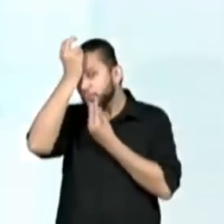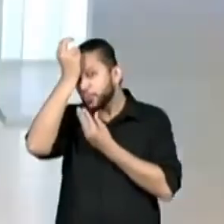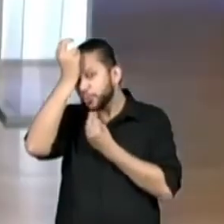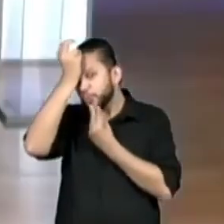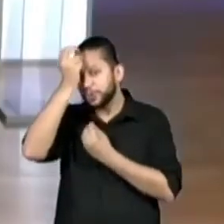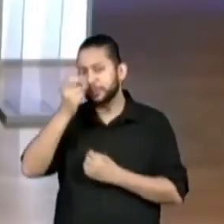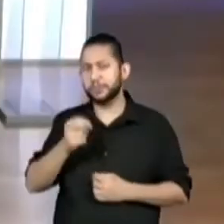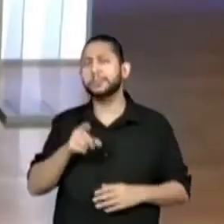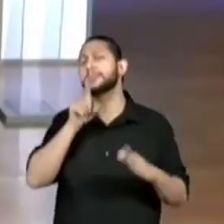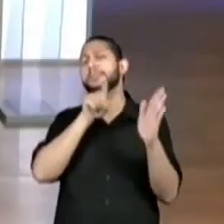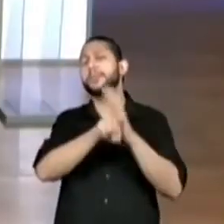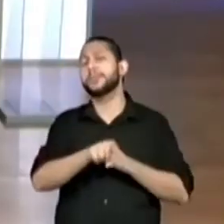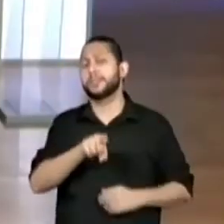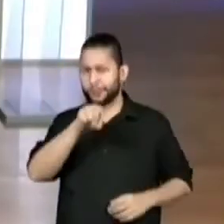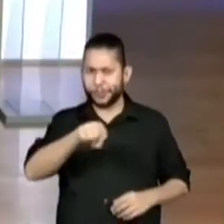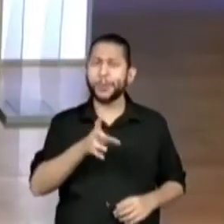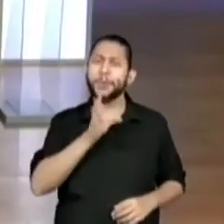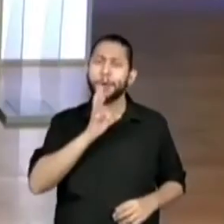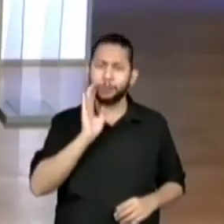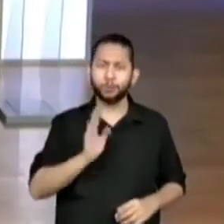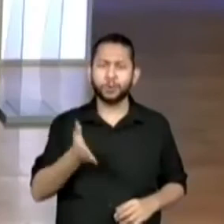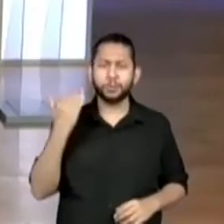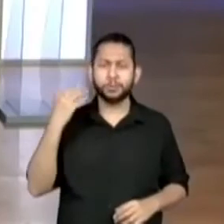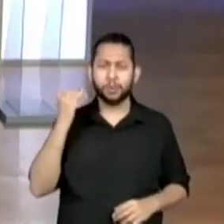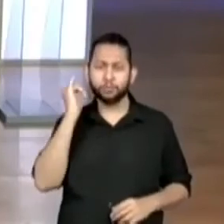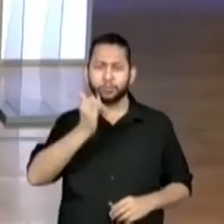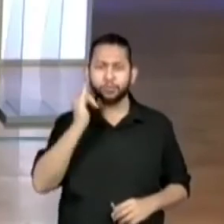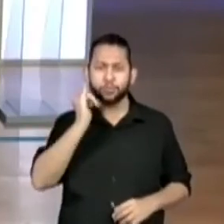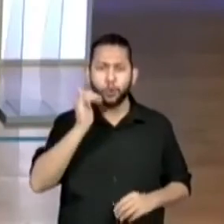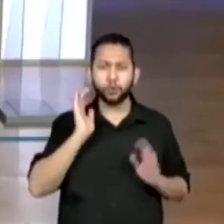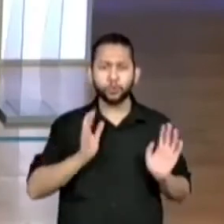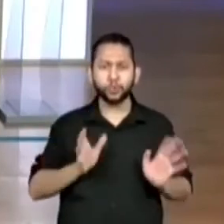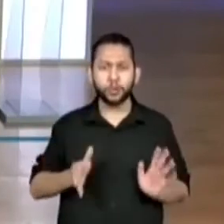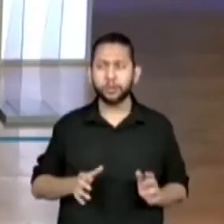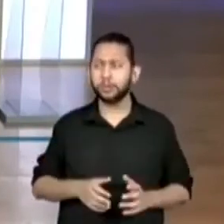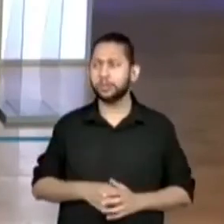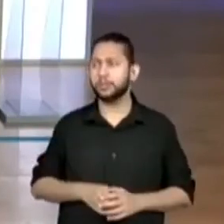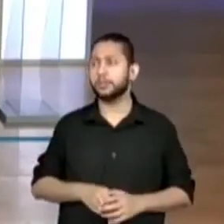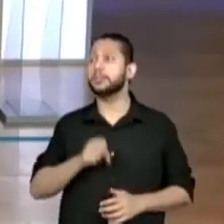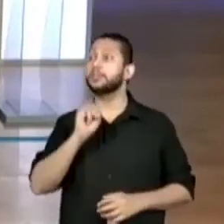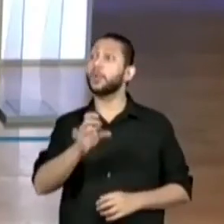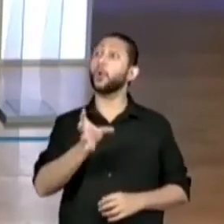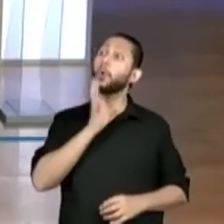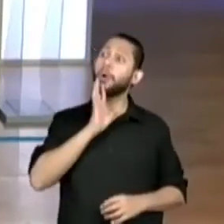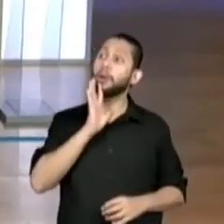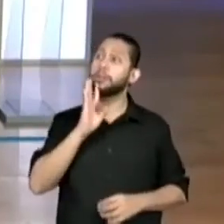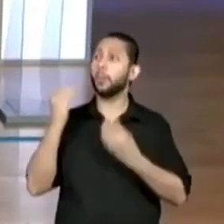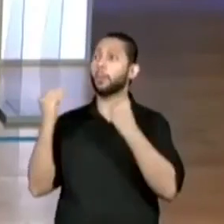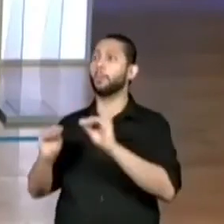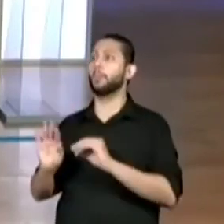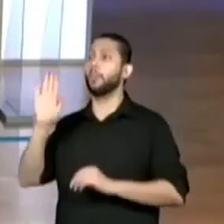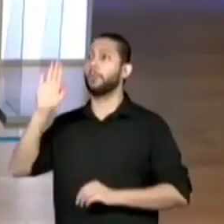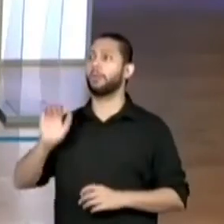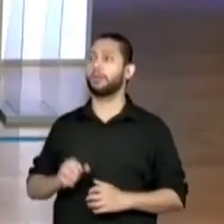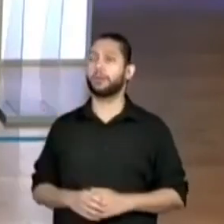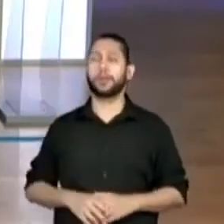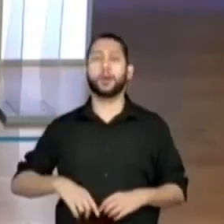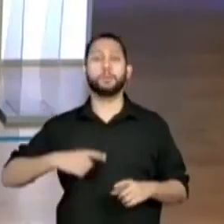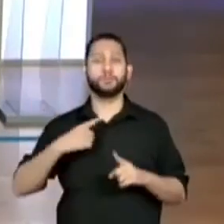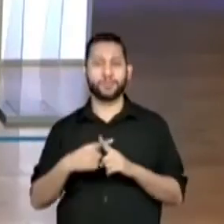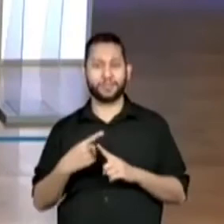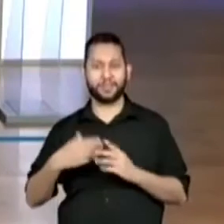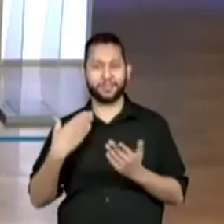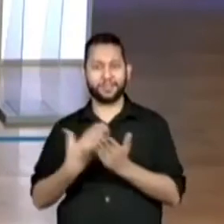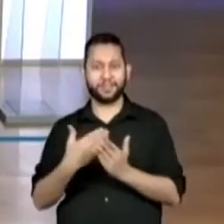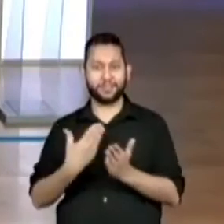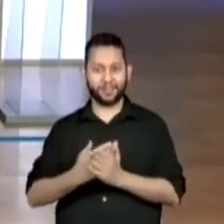conto, professora Karen? E aí, pessoal? Conta pra gente, quem já conhecia esse conto? Porque daqui a pouquinho, na